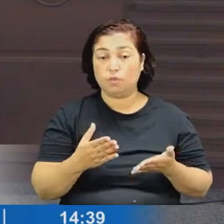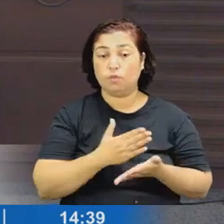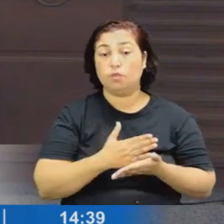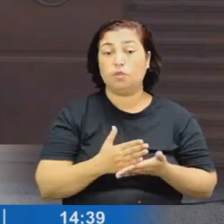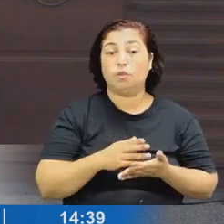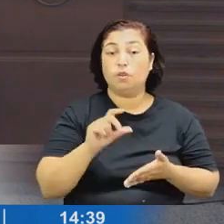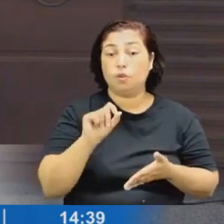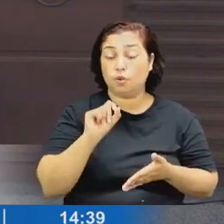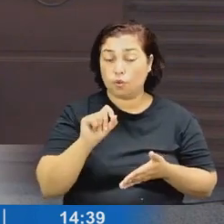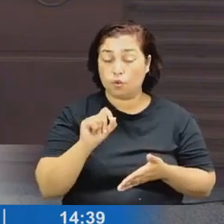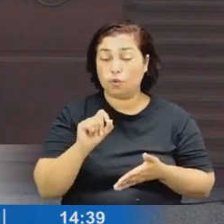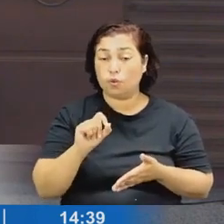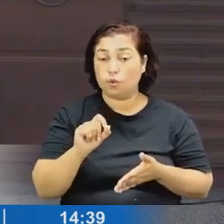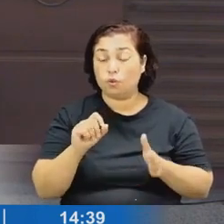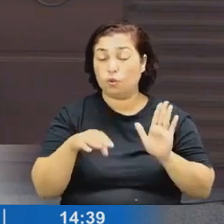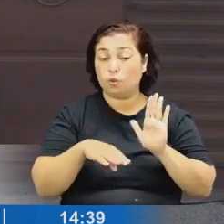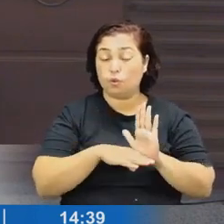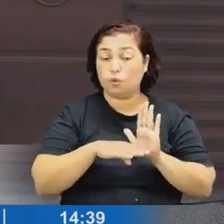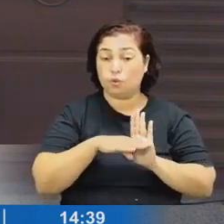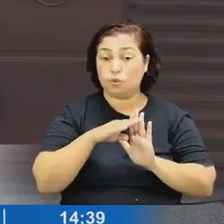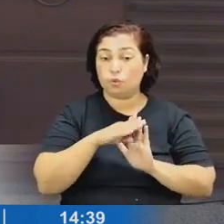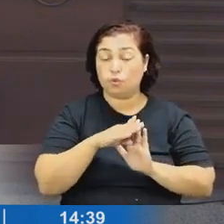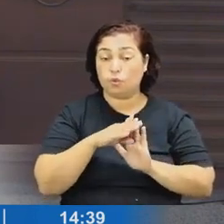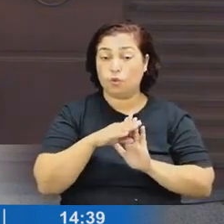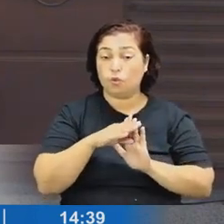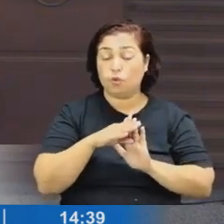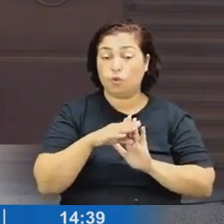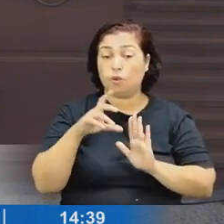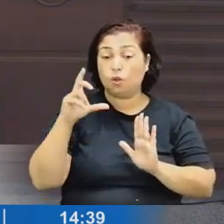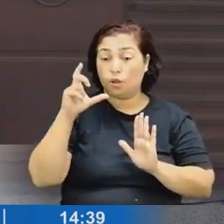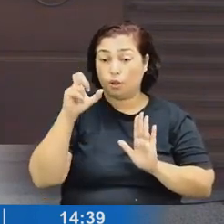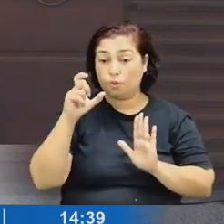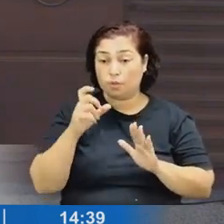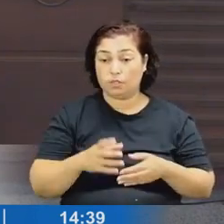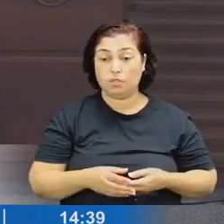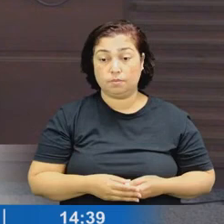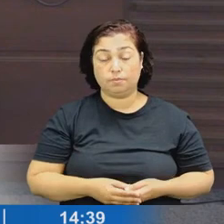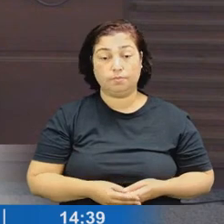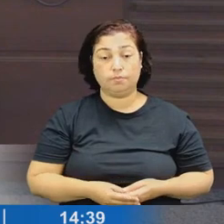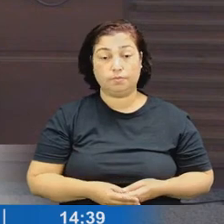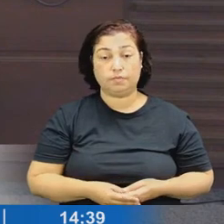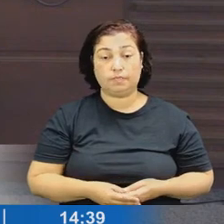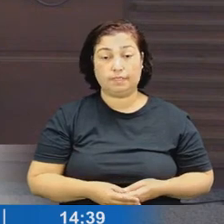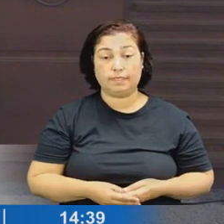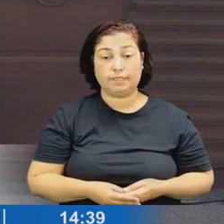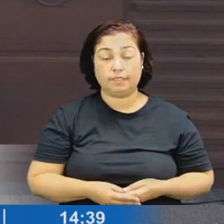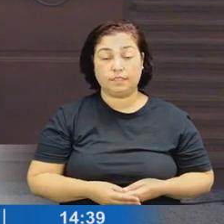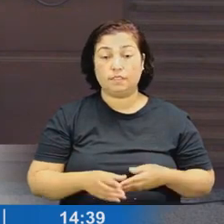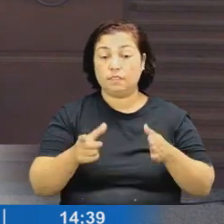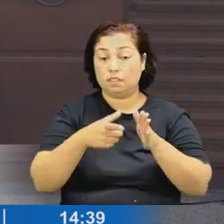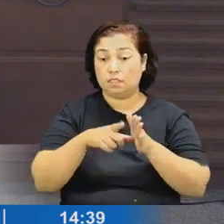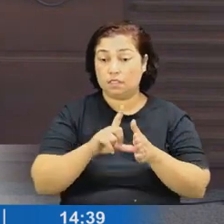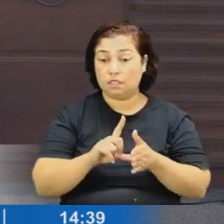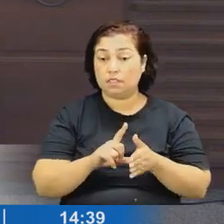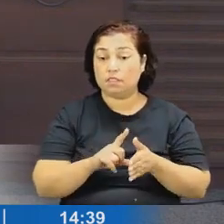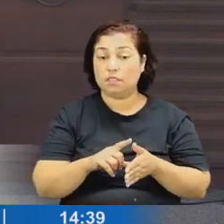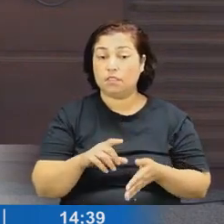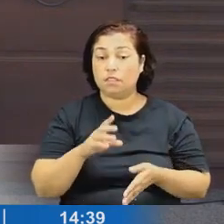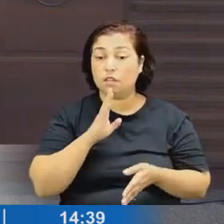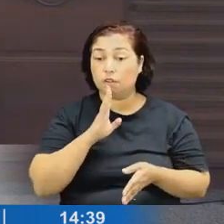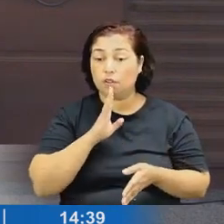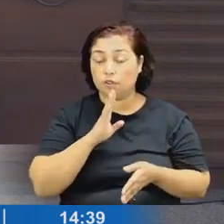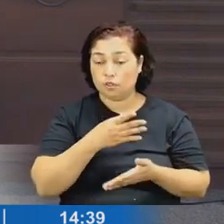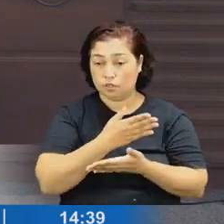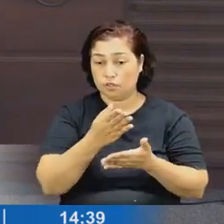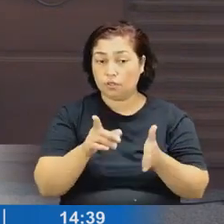como que se constrói na prática tá bom antes vamos lá deixa eu conhecer vocês um pouquinho